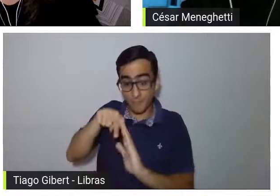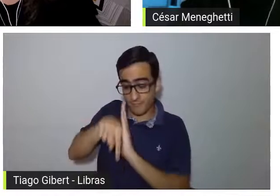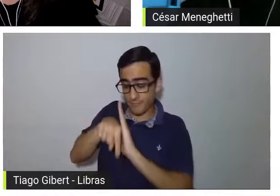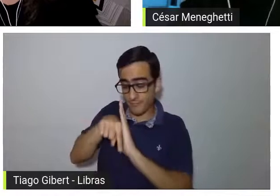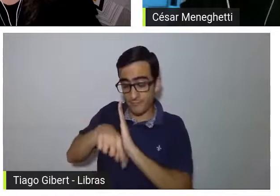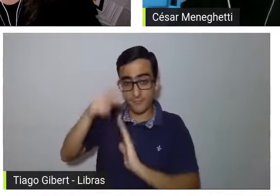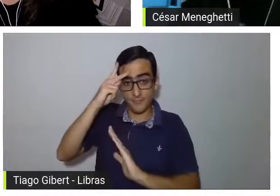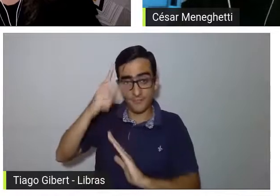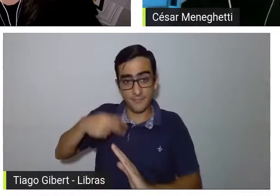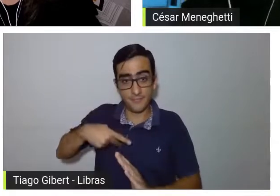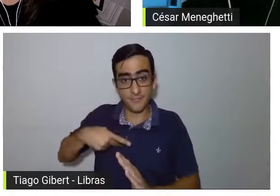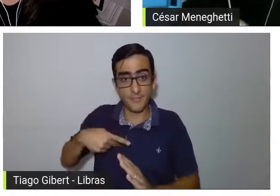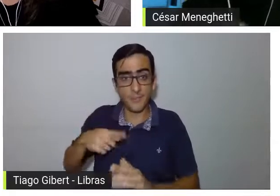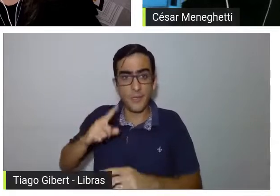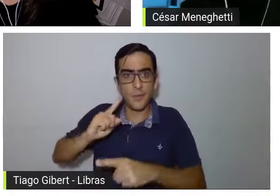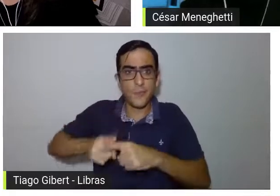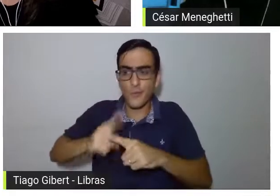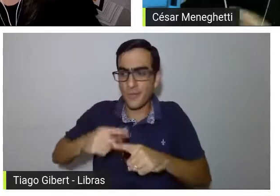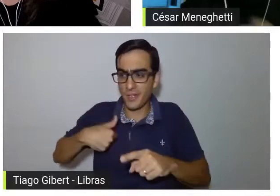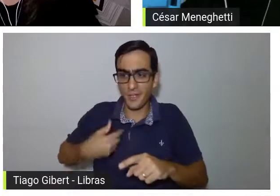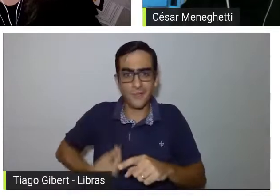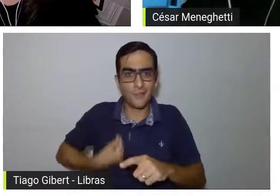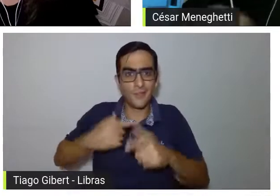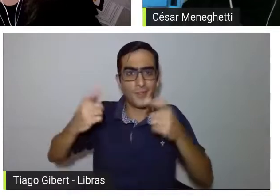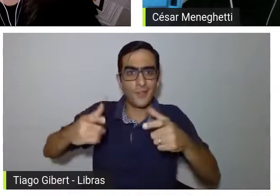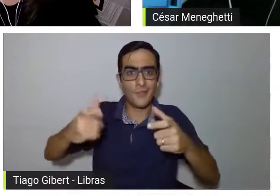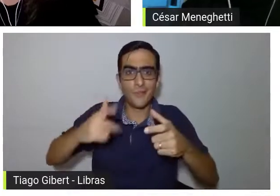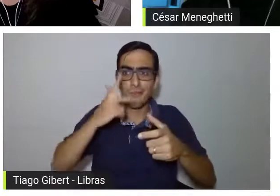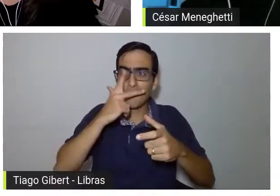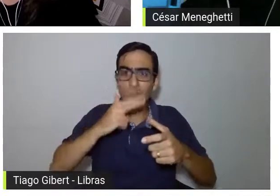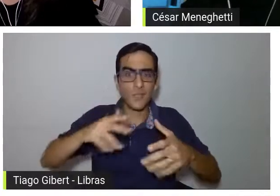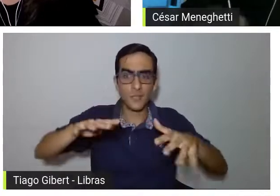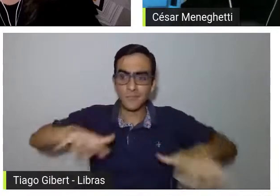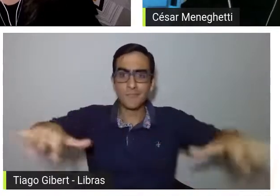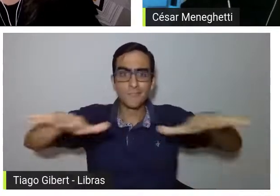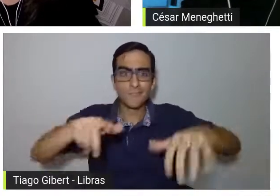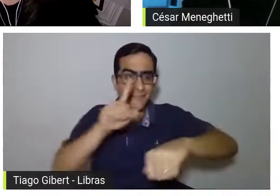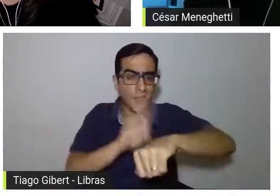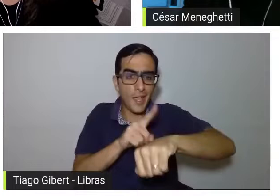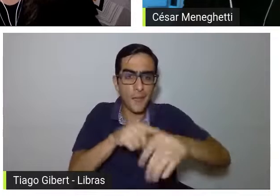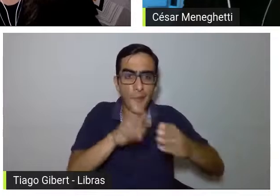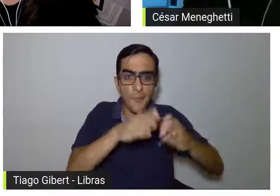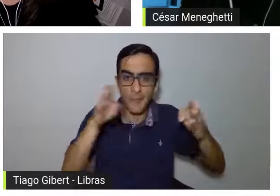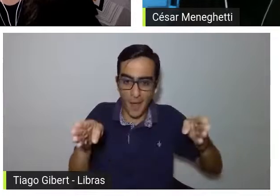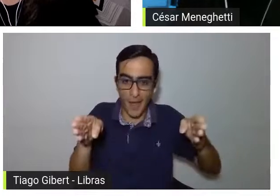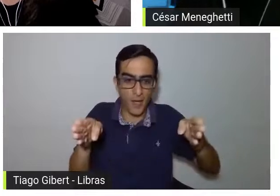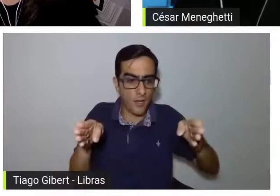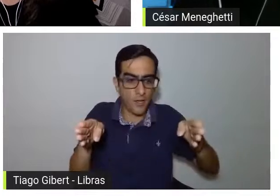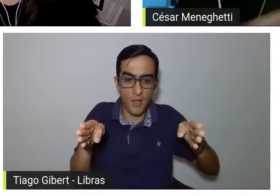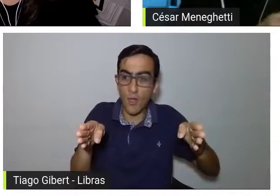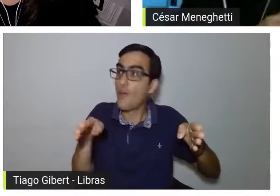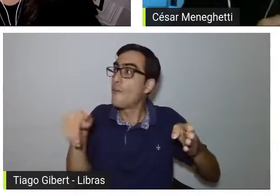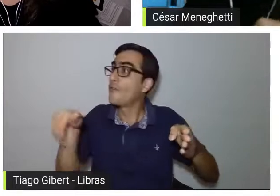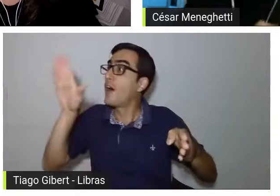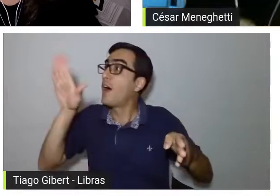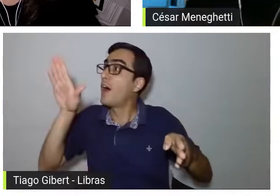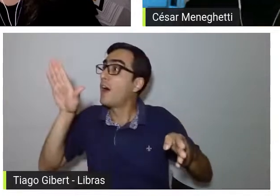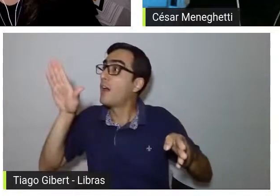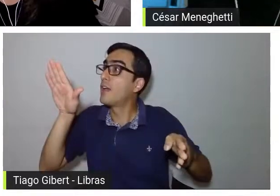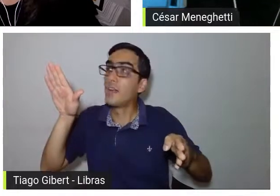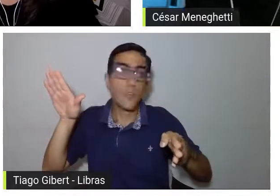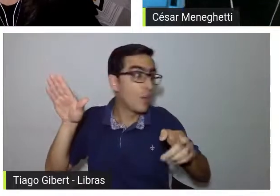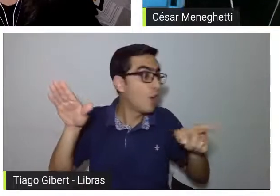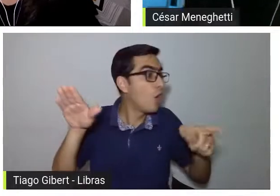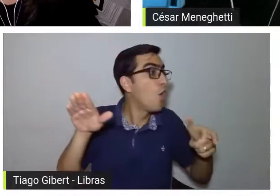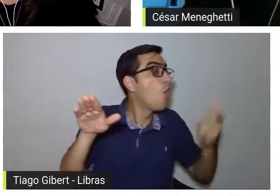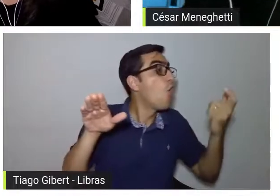né? Porque a gente está nesse lugar, que essa passagem entre dois lugares que a gente não sabe de onde vem, nem